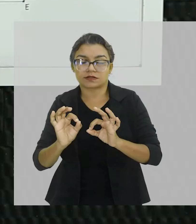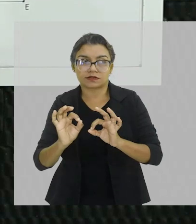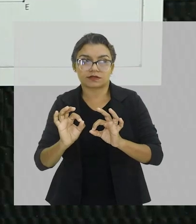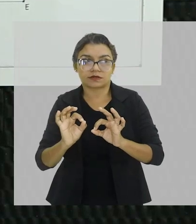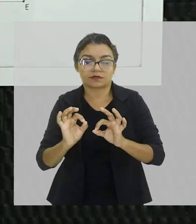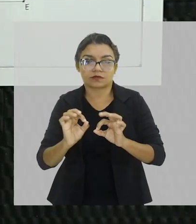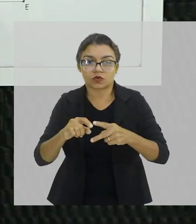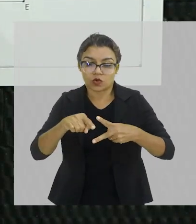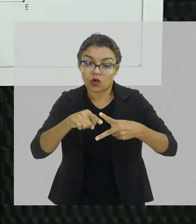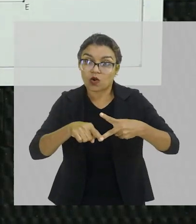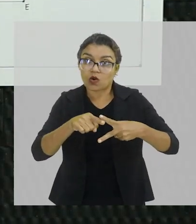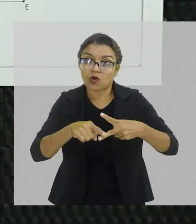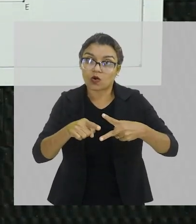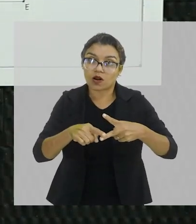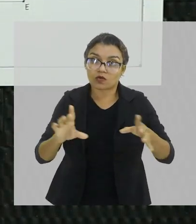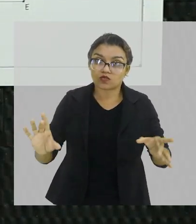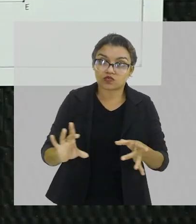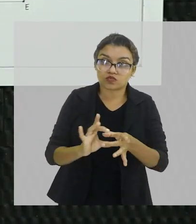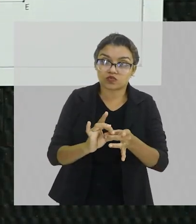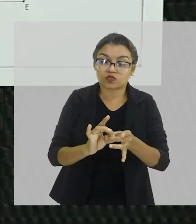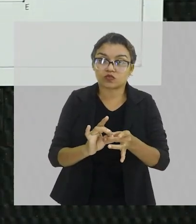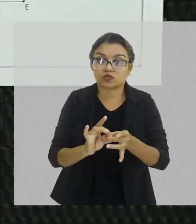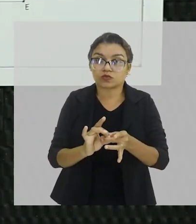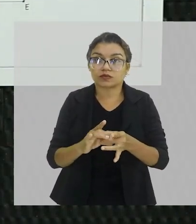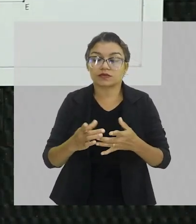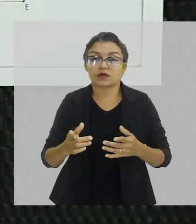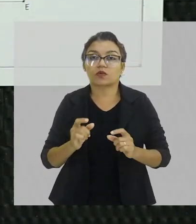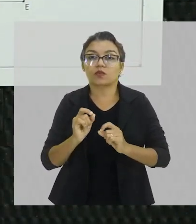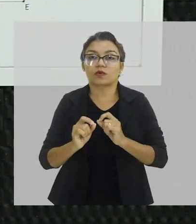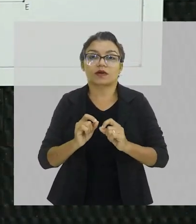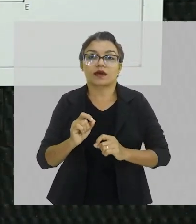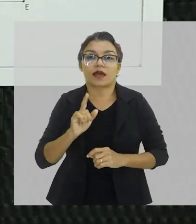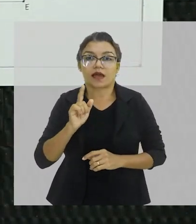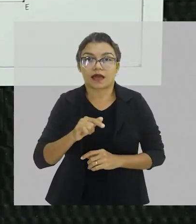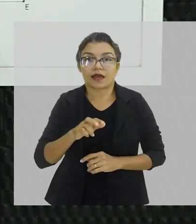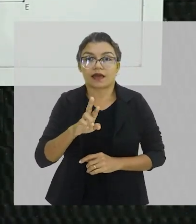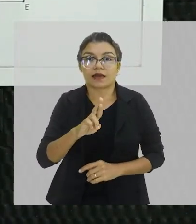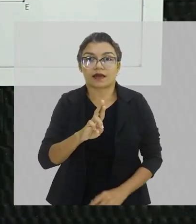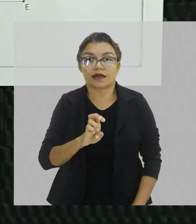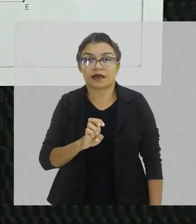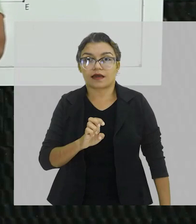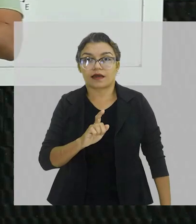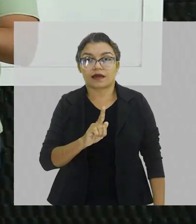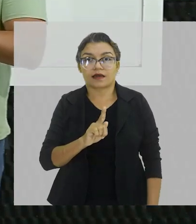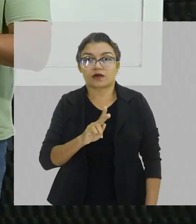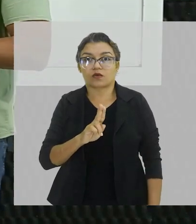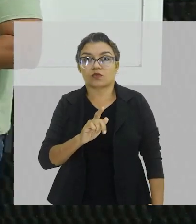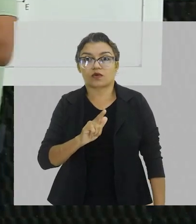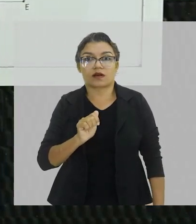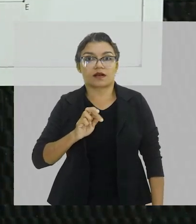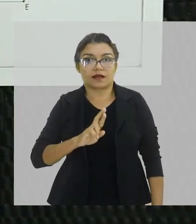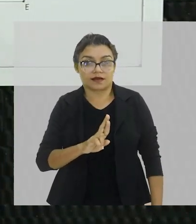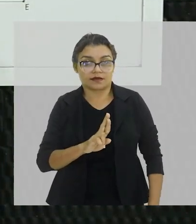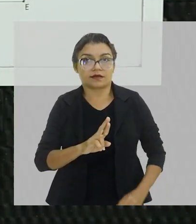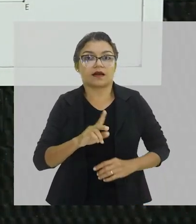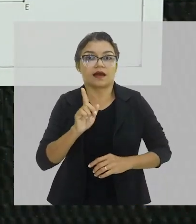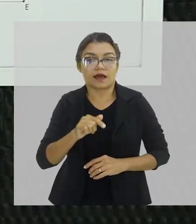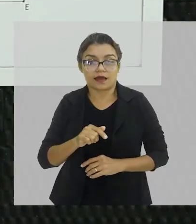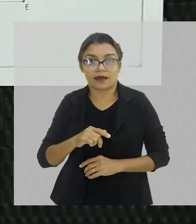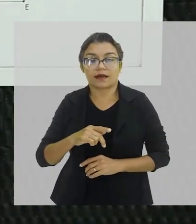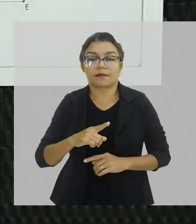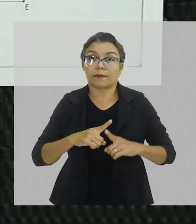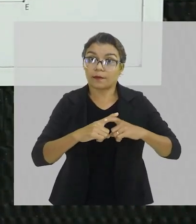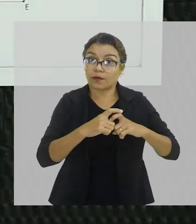ângulo a ângulo, quer dizer, provavelmente, que esse hexágono é um hexágono o quê? Regular. O que é um hexágono regular? É um